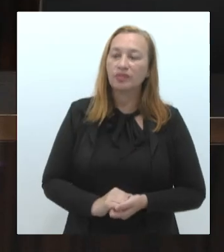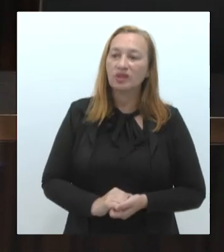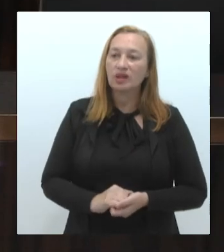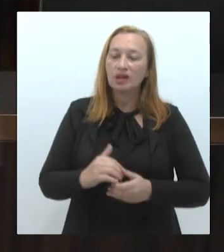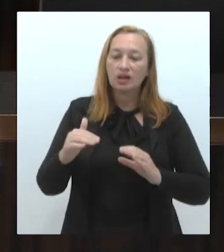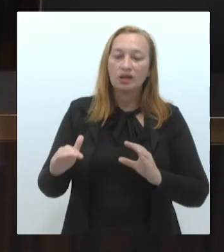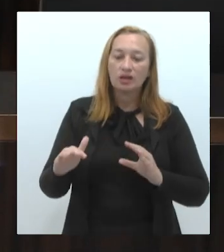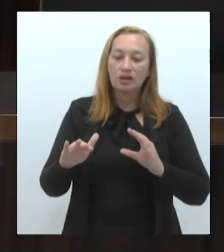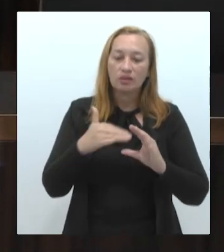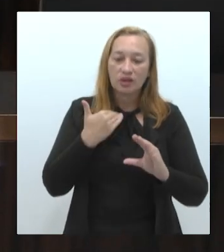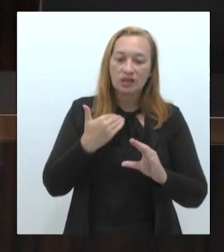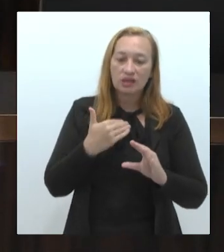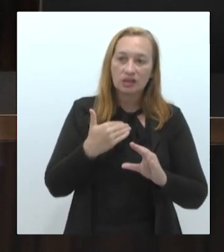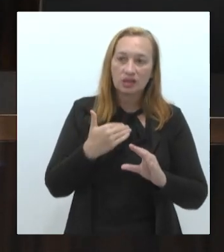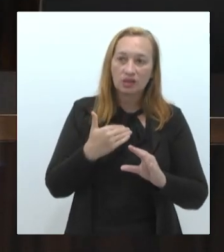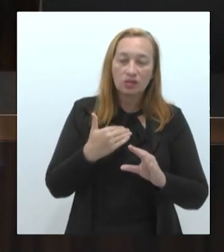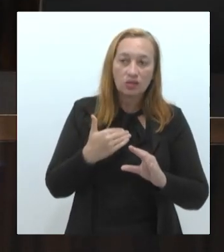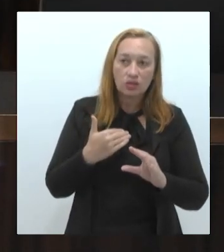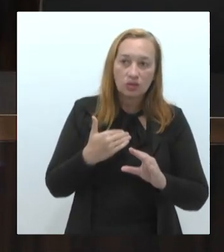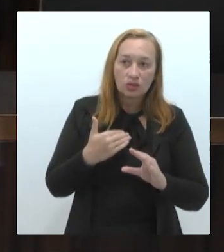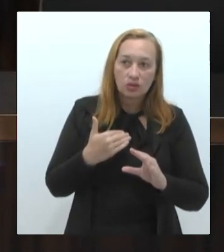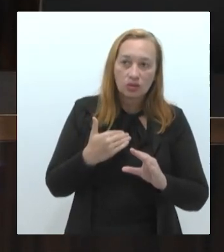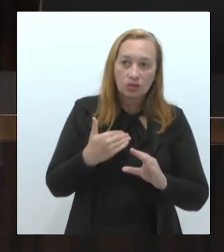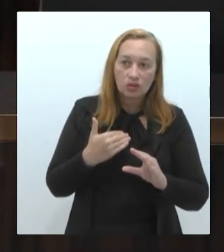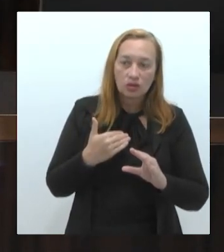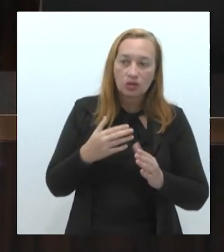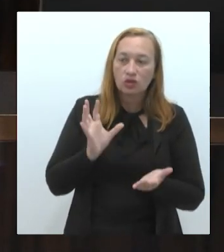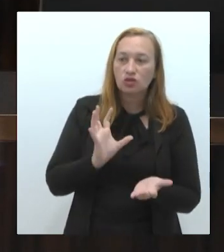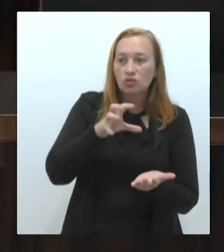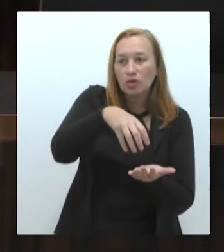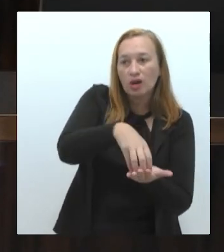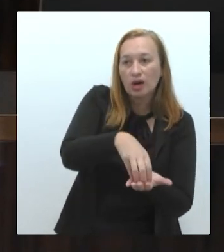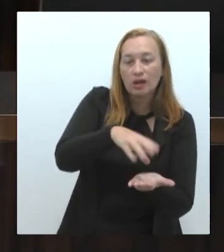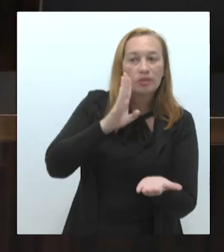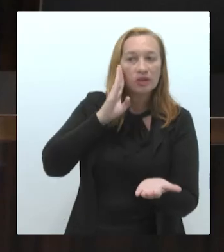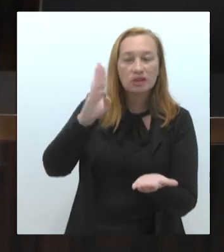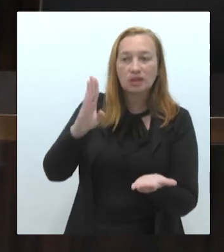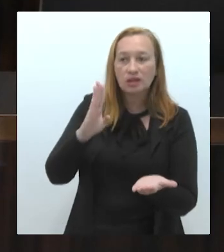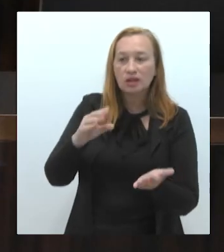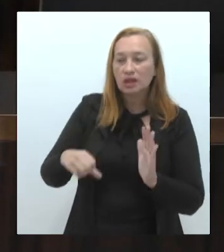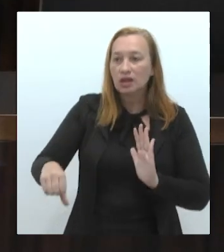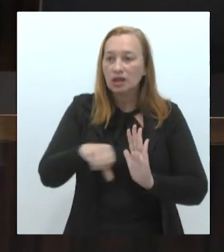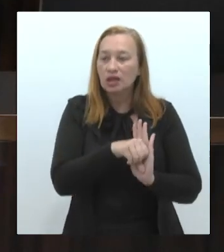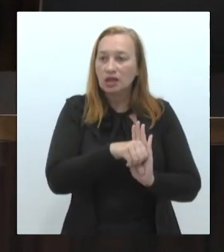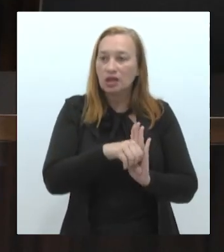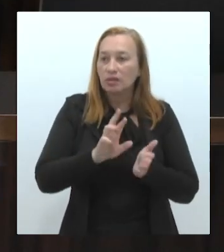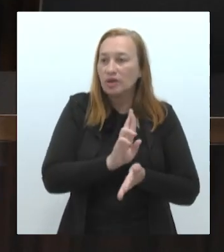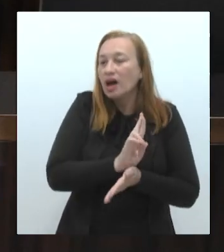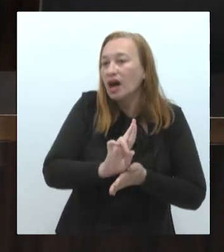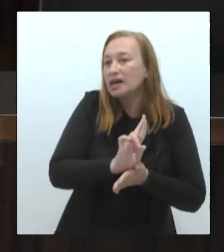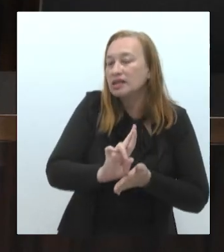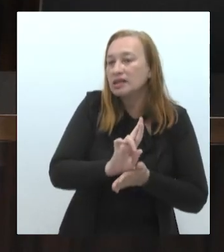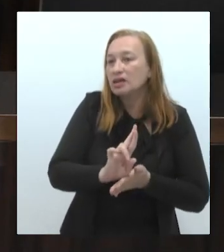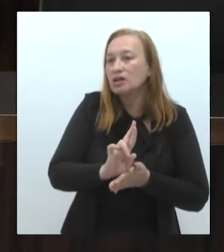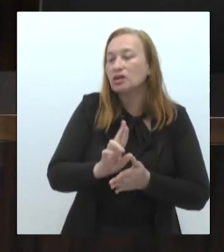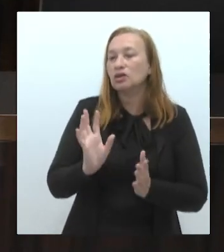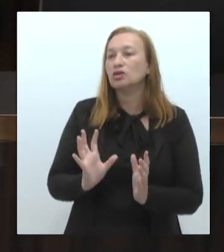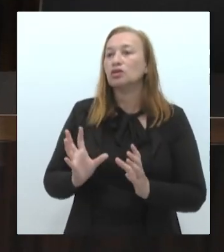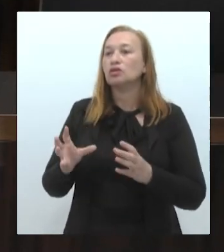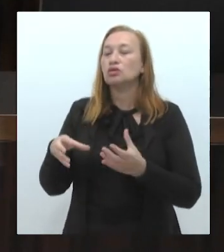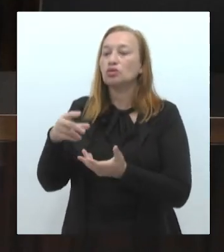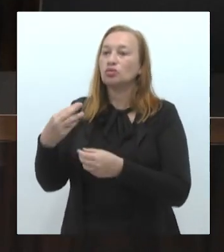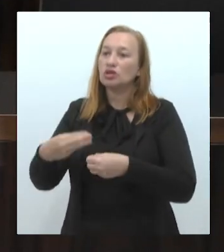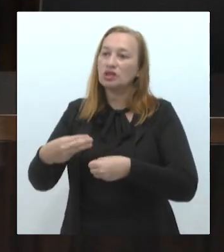de mensagem dispondo sobre a implantação de uma unidade especializada em crimes raciais e delitos de intolerância no município de Angra dos